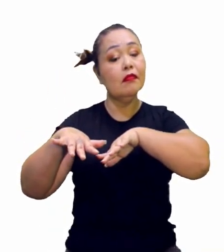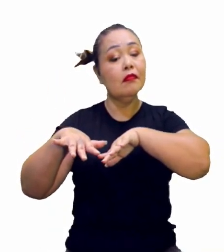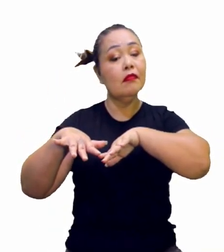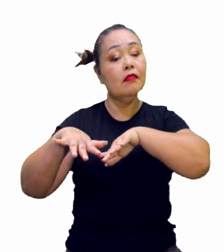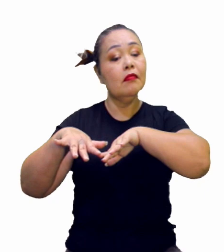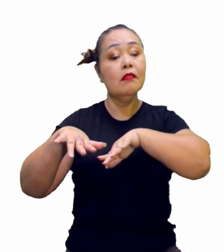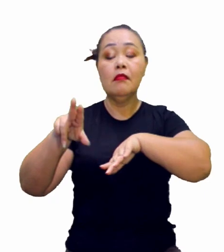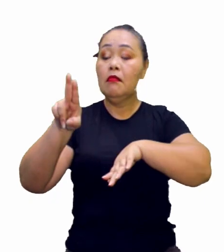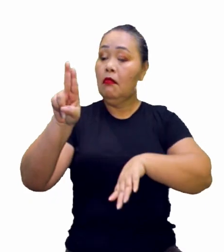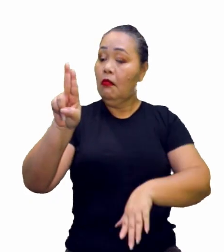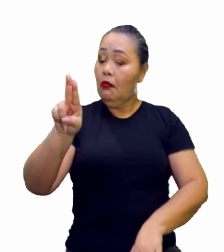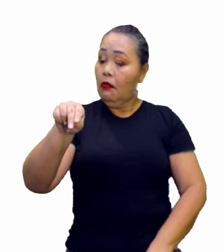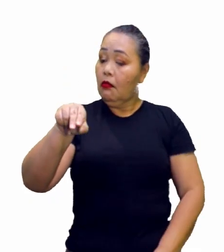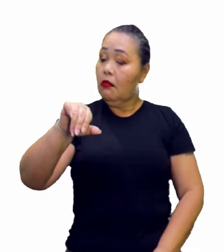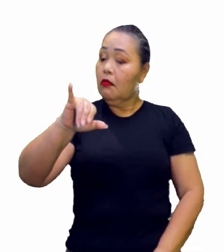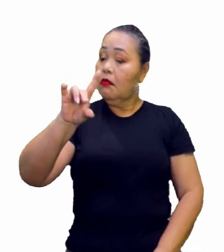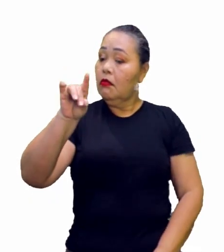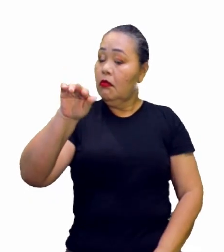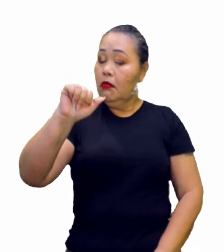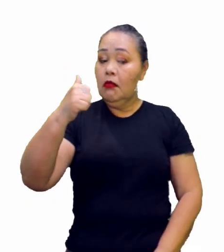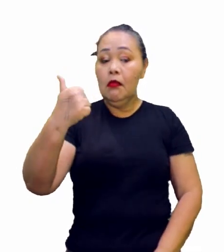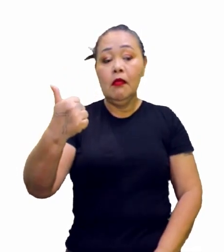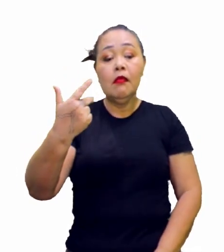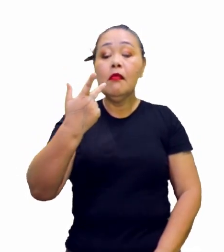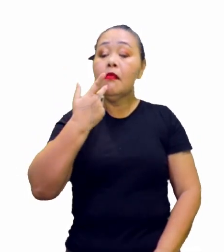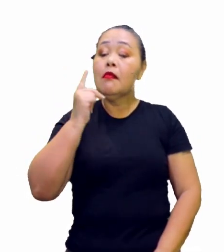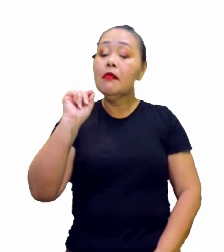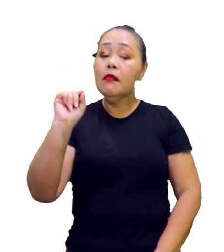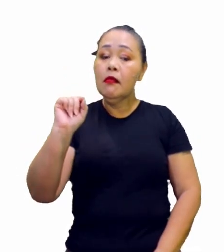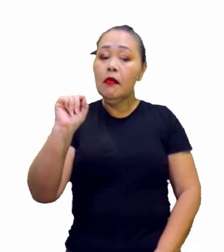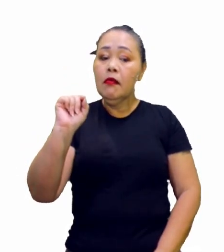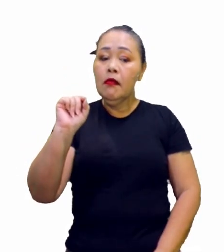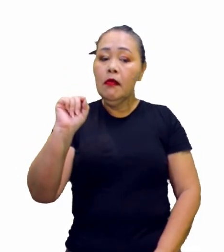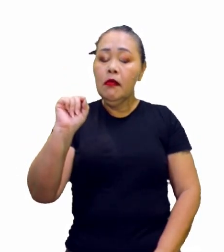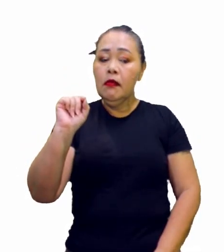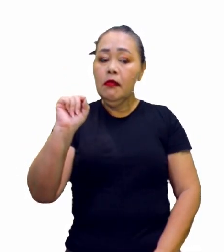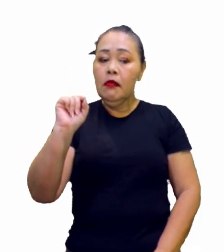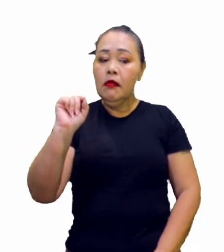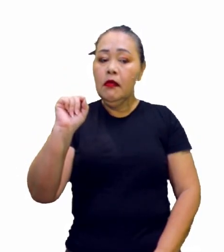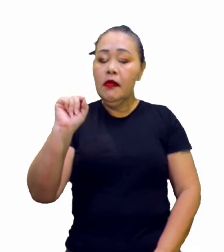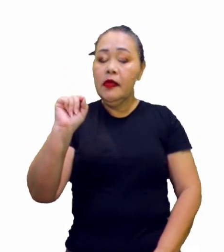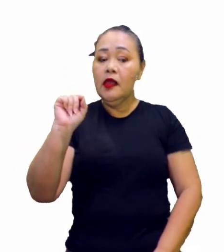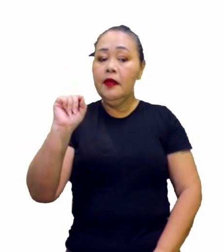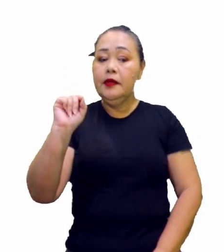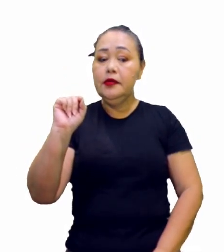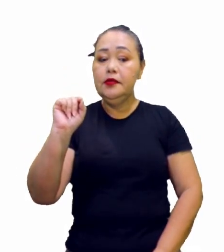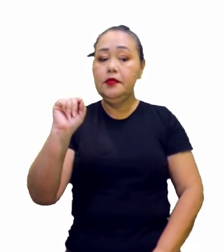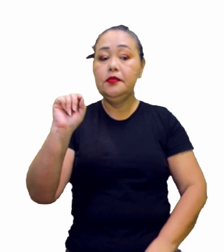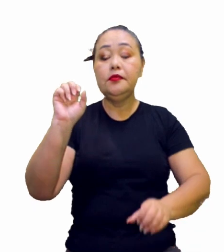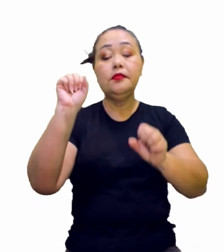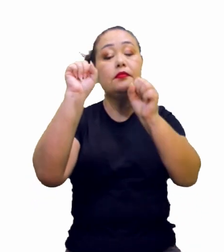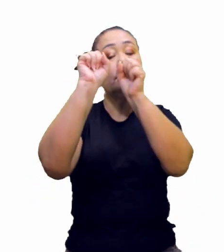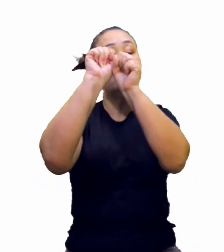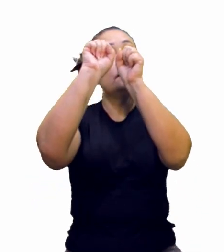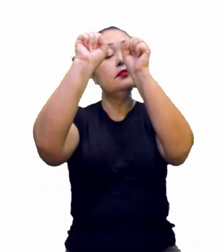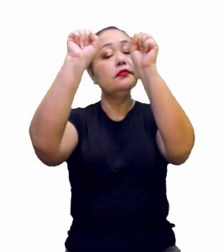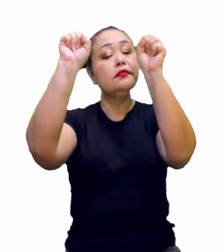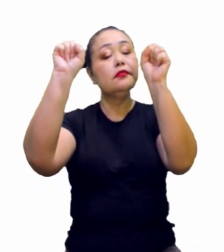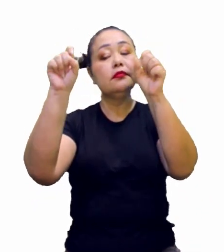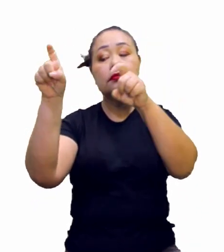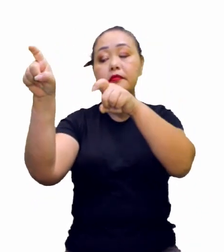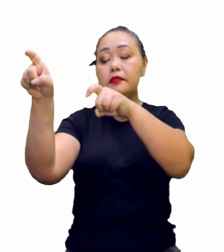unidade 1, ela vai falar do que, professor? Ela vai falar de sistemas